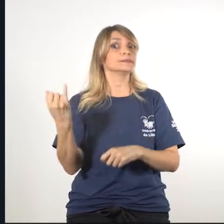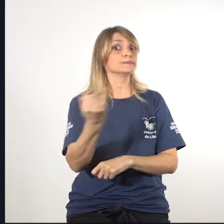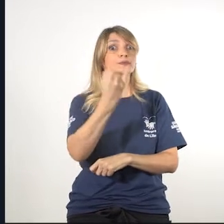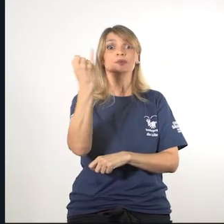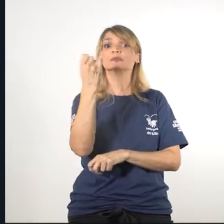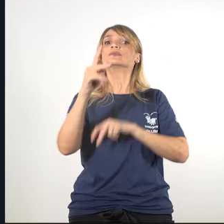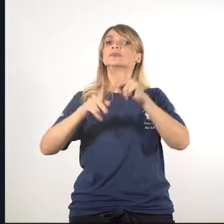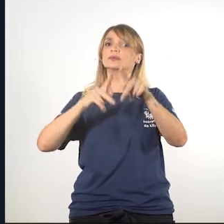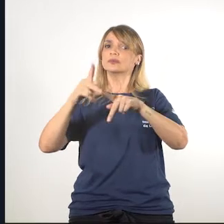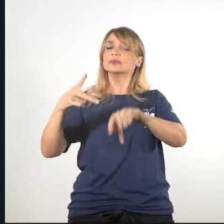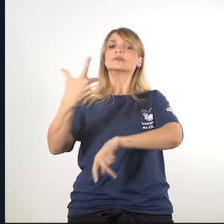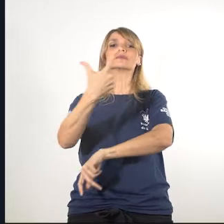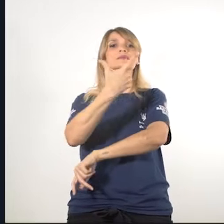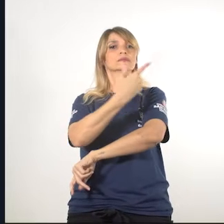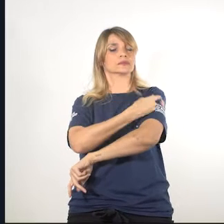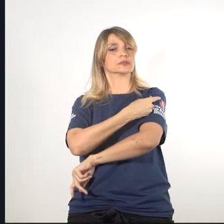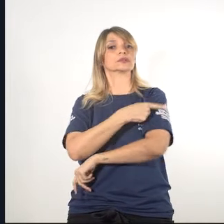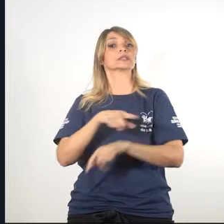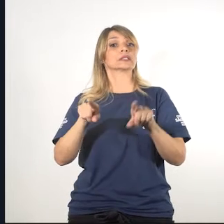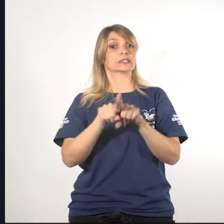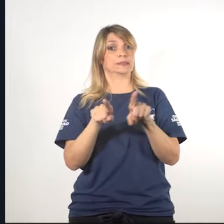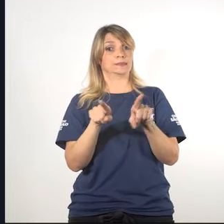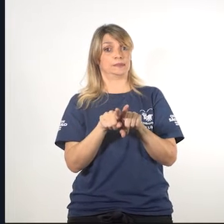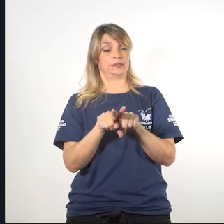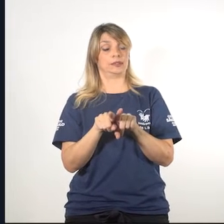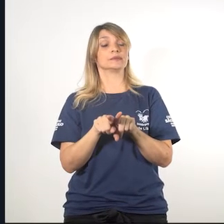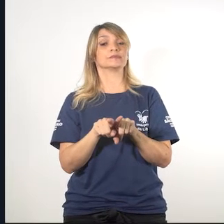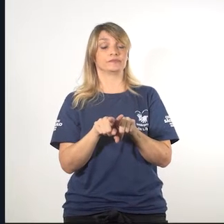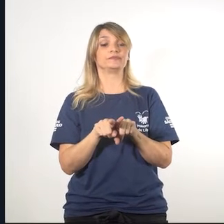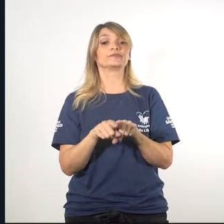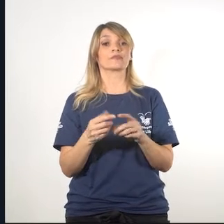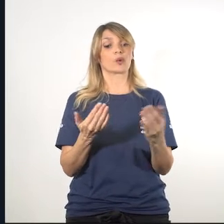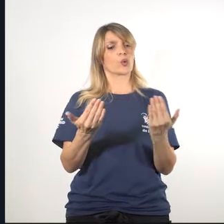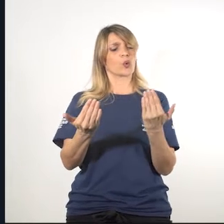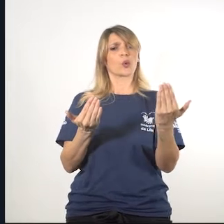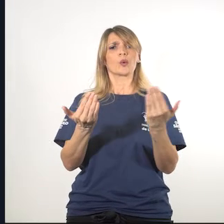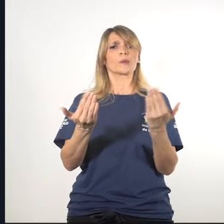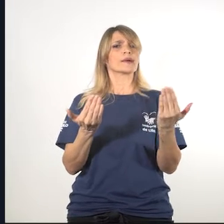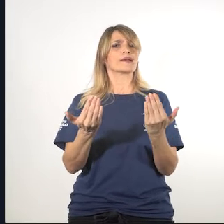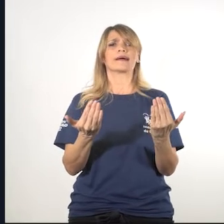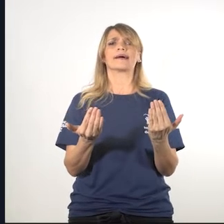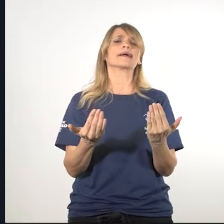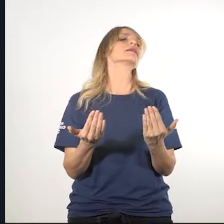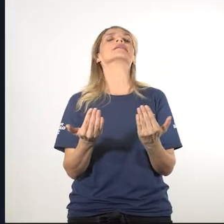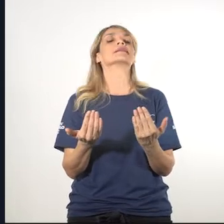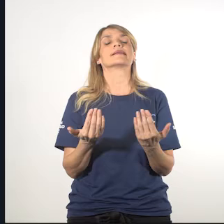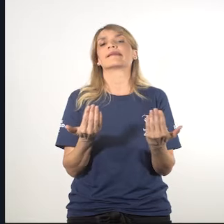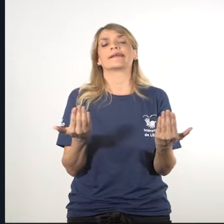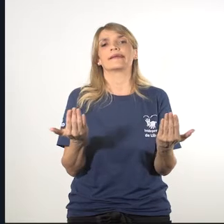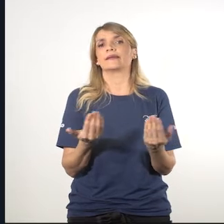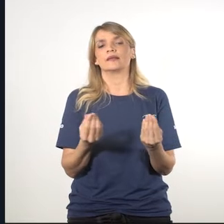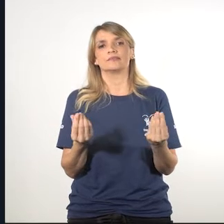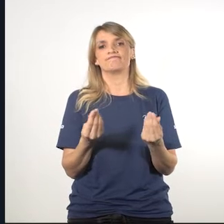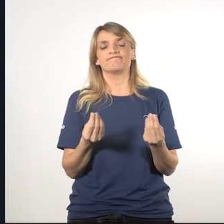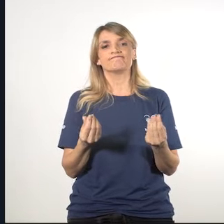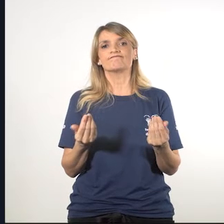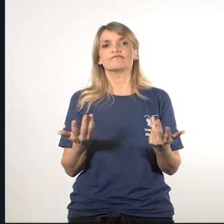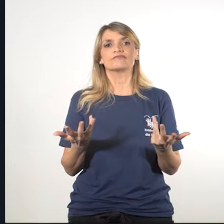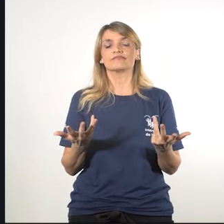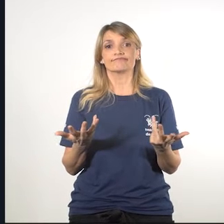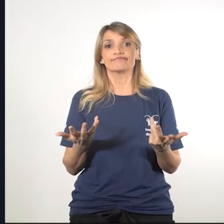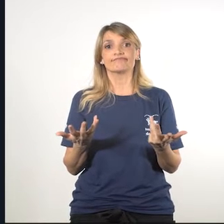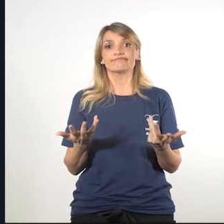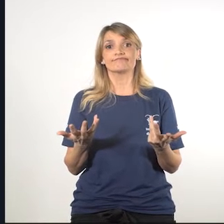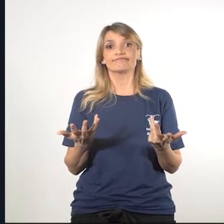população também é um elemento importante nos comparativos, na elucidação e